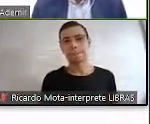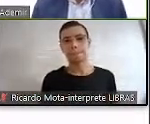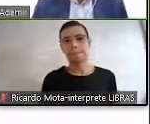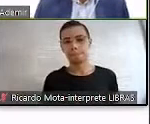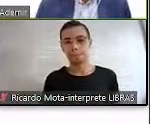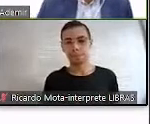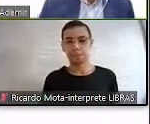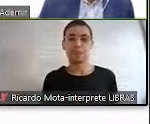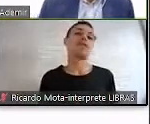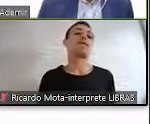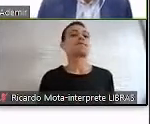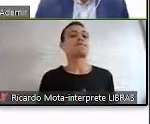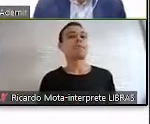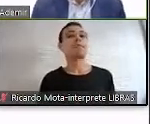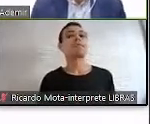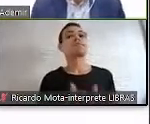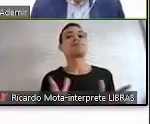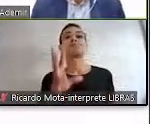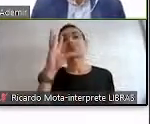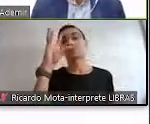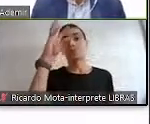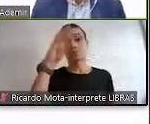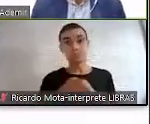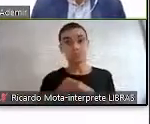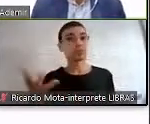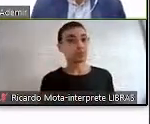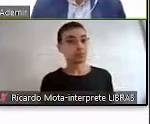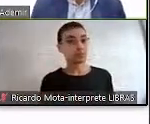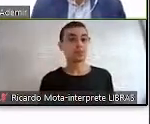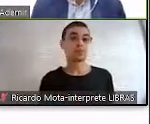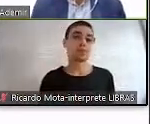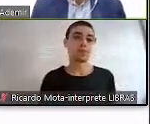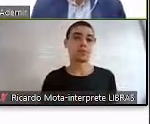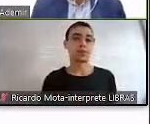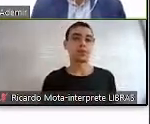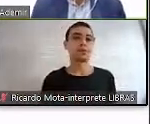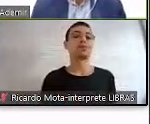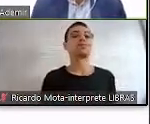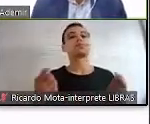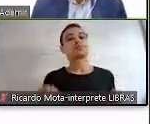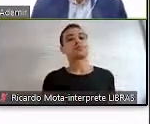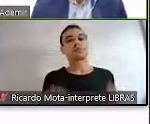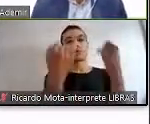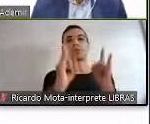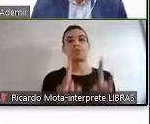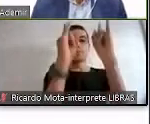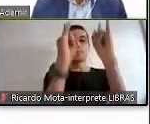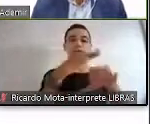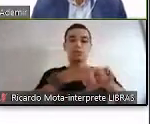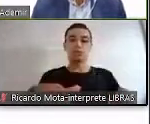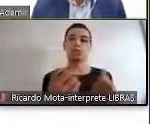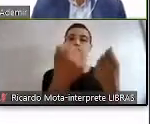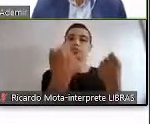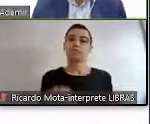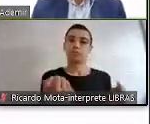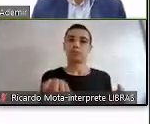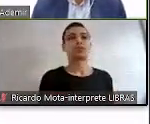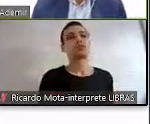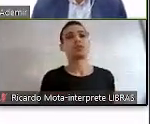Então, nós temos aí mais uma questão das estruturas, das intervenções, e temos da